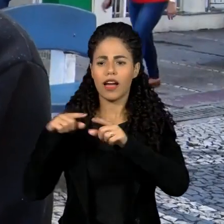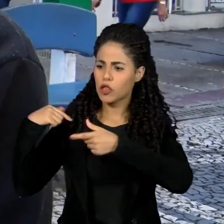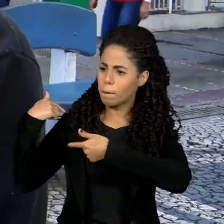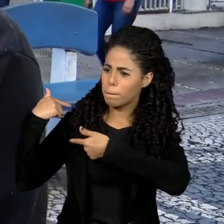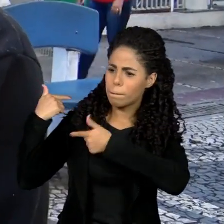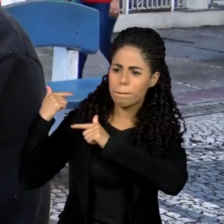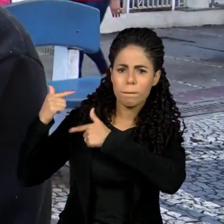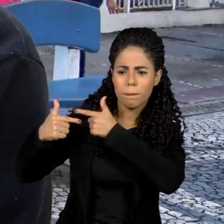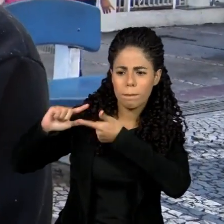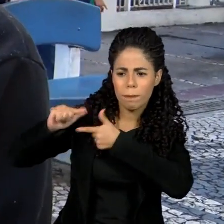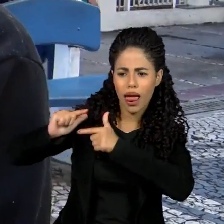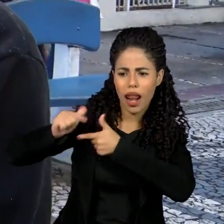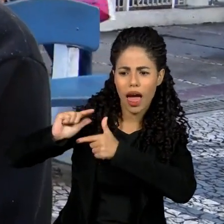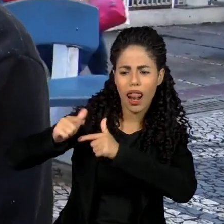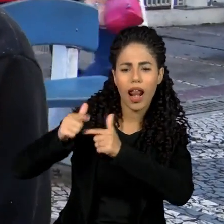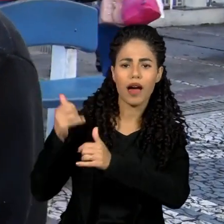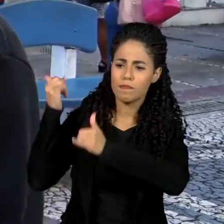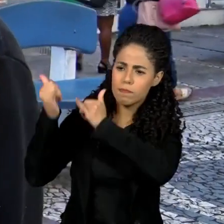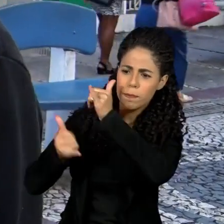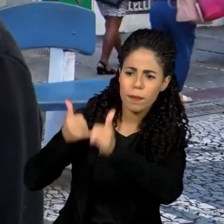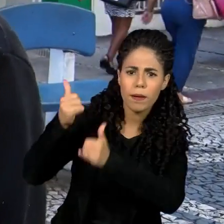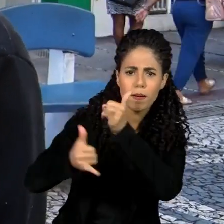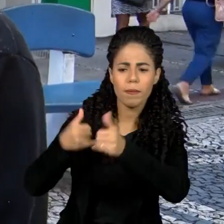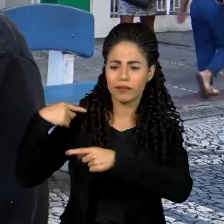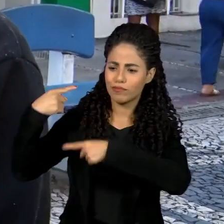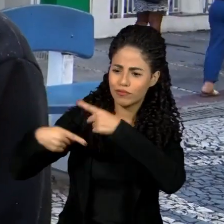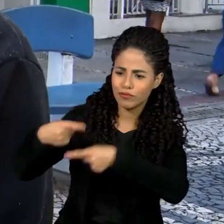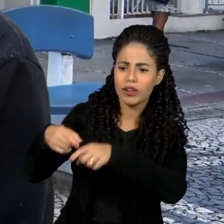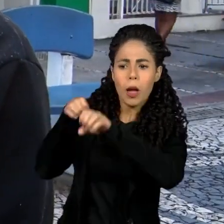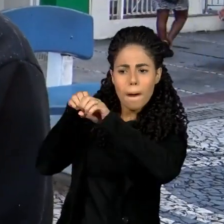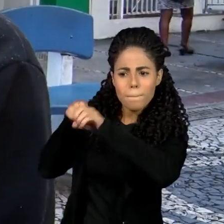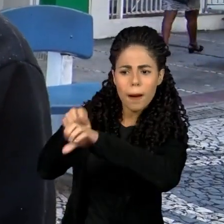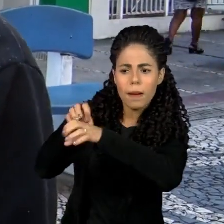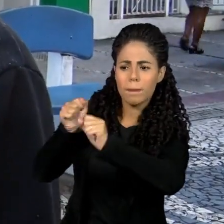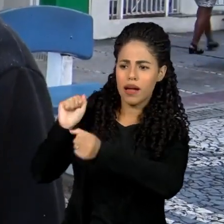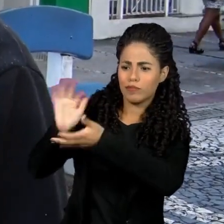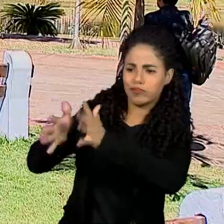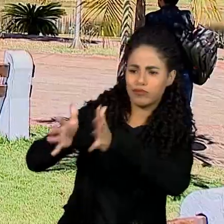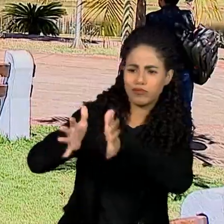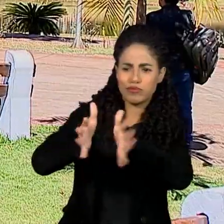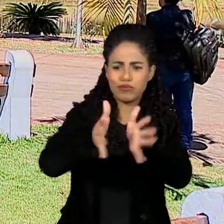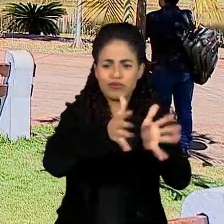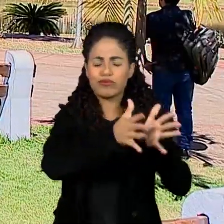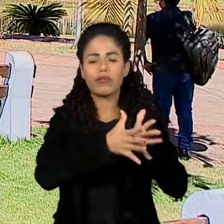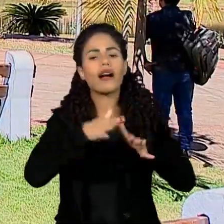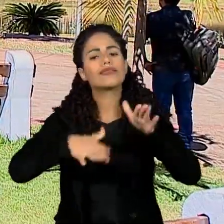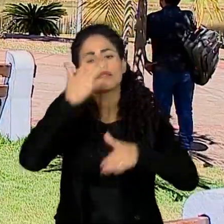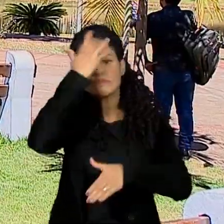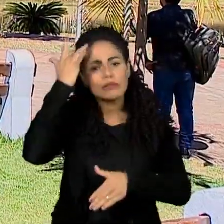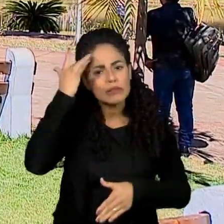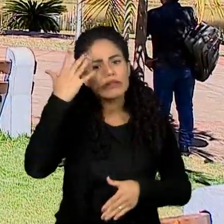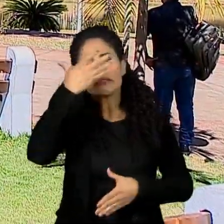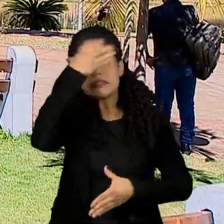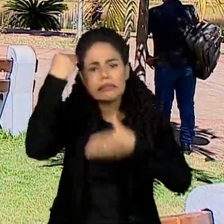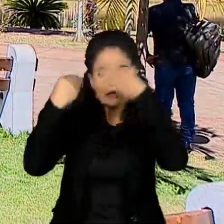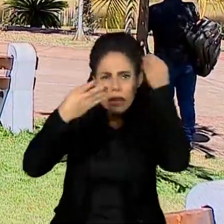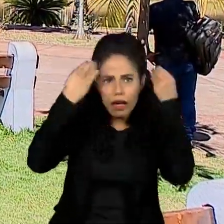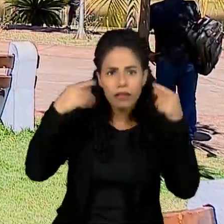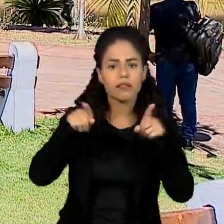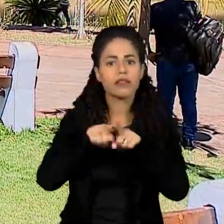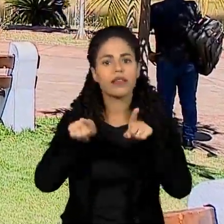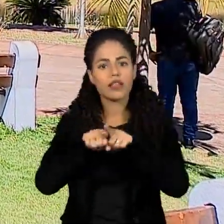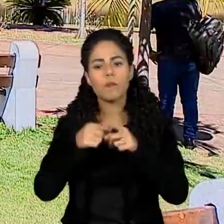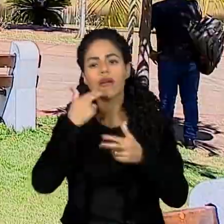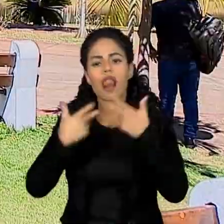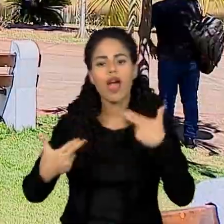geração em geração, que são antigas e que está sendo esquecida. Acho que linguagem, costumes, né,